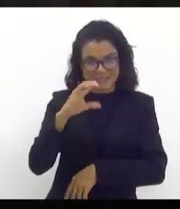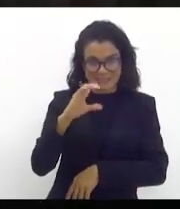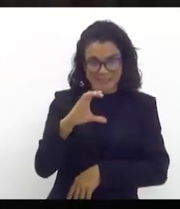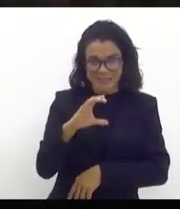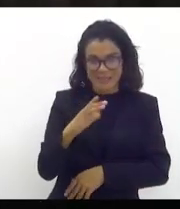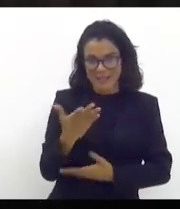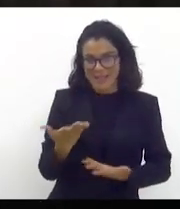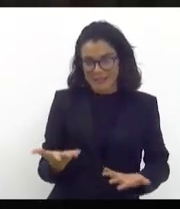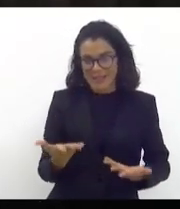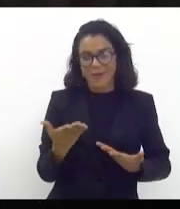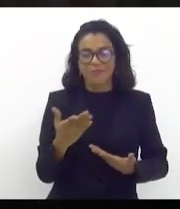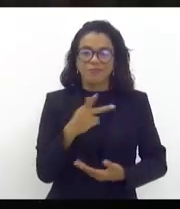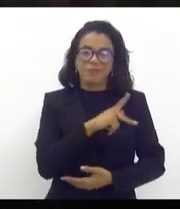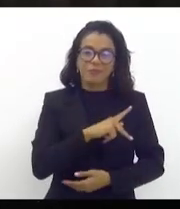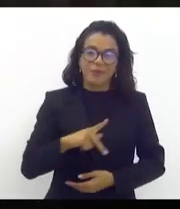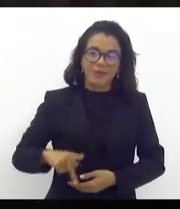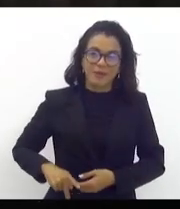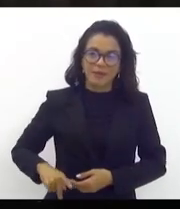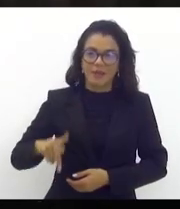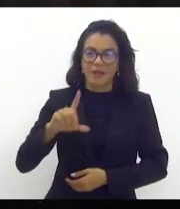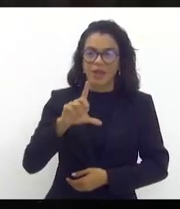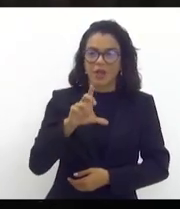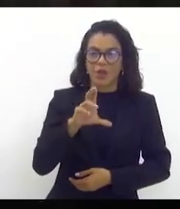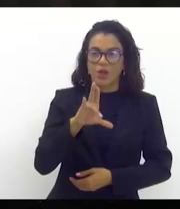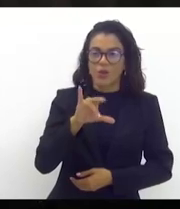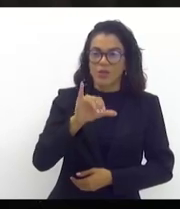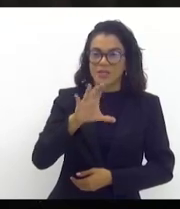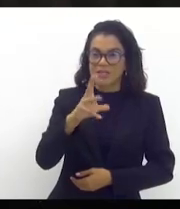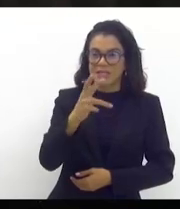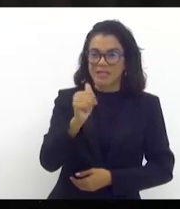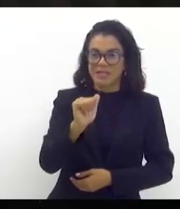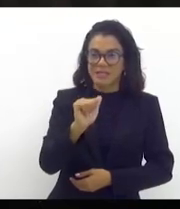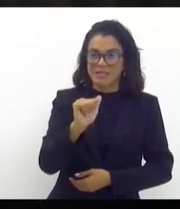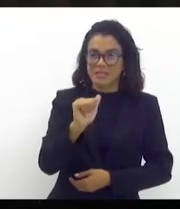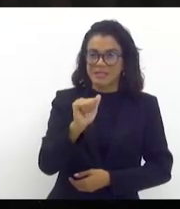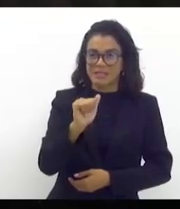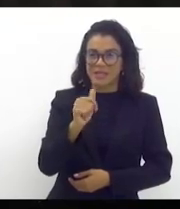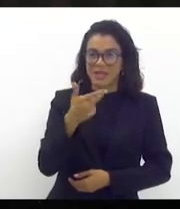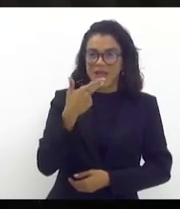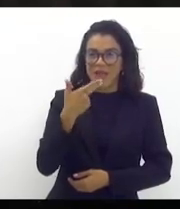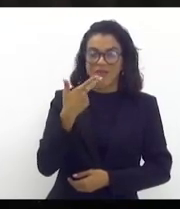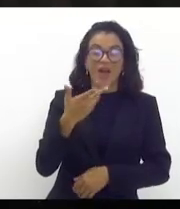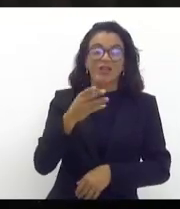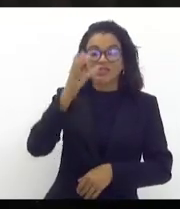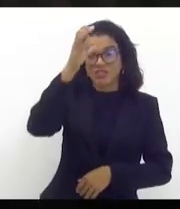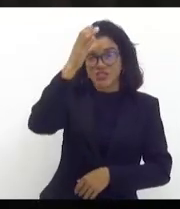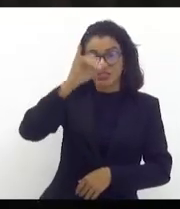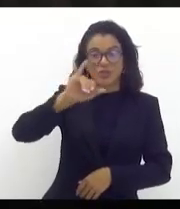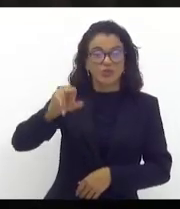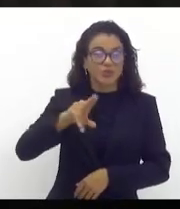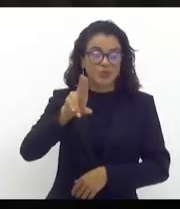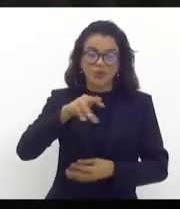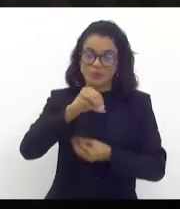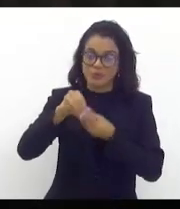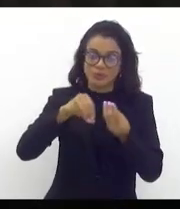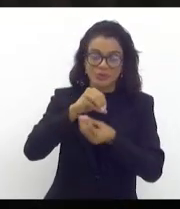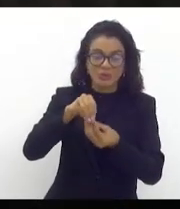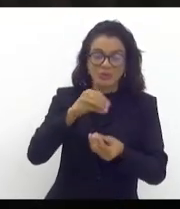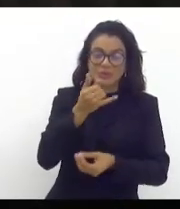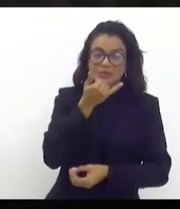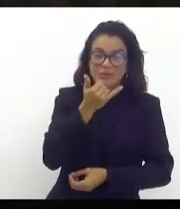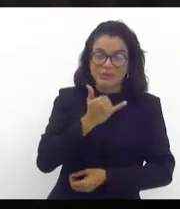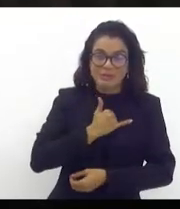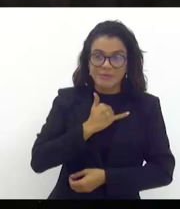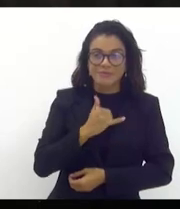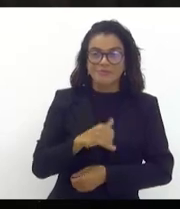tudo isso, deputada presidenta, tia Lucinha. Aliás, Lucinha, perdão, porque eu acostumado com tia Ju aqui. Deputada Lucinha,